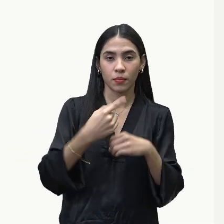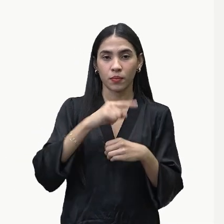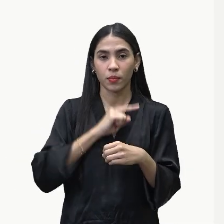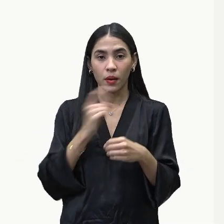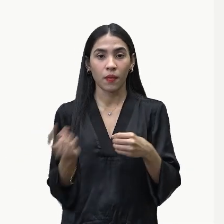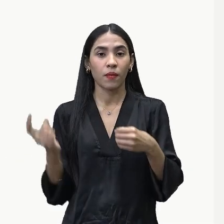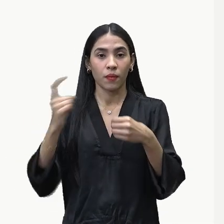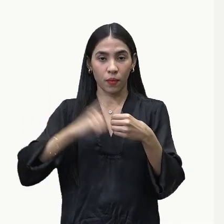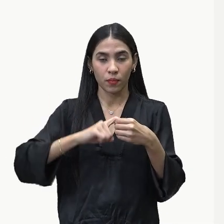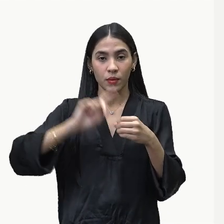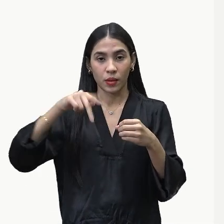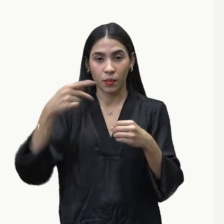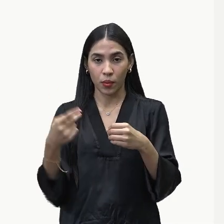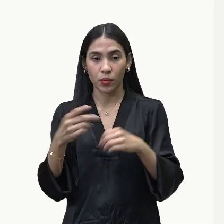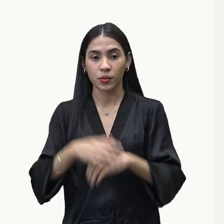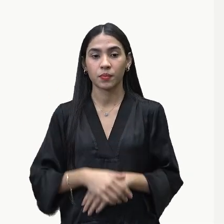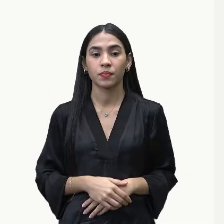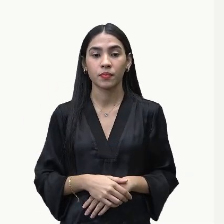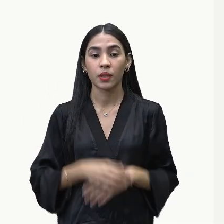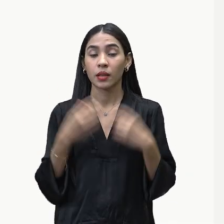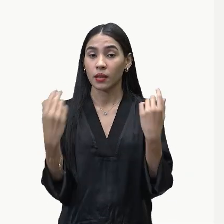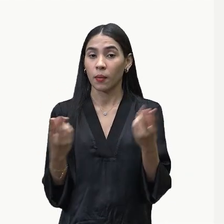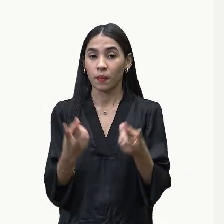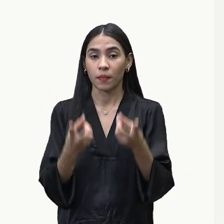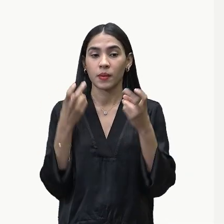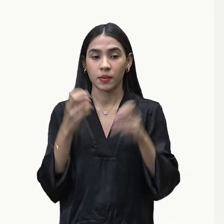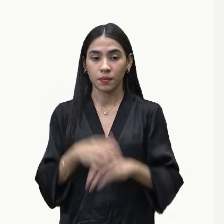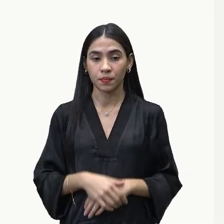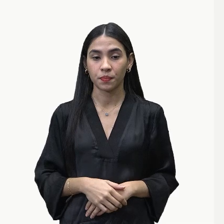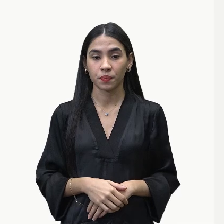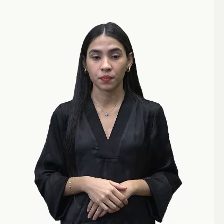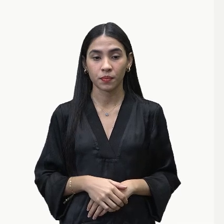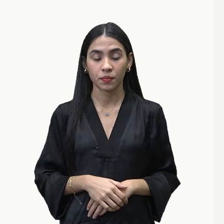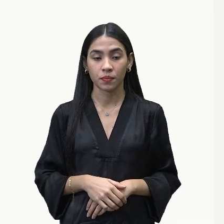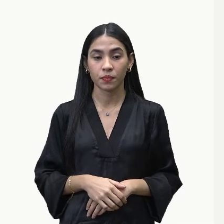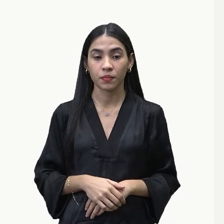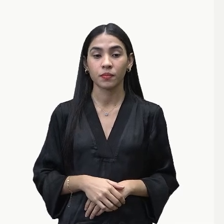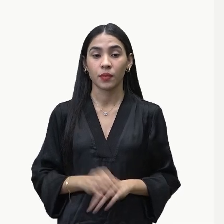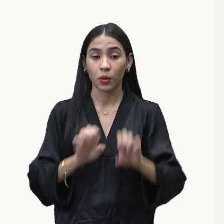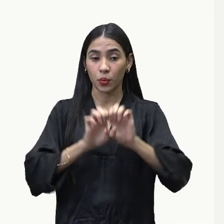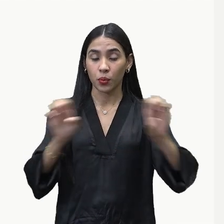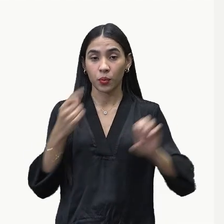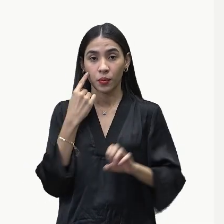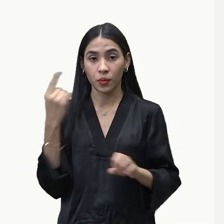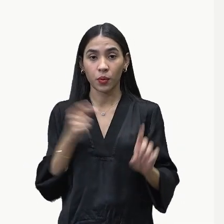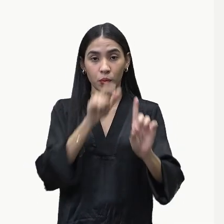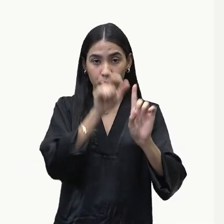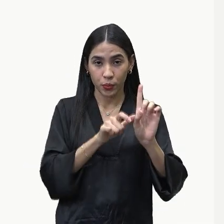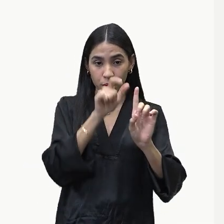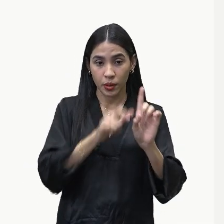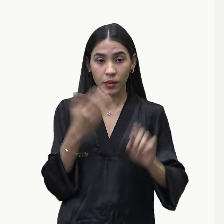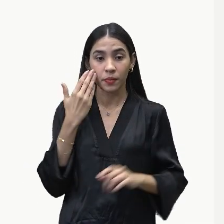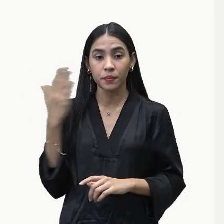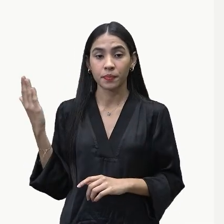recupera ele depois. Então, observem que aqui, nessa construção, o sujeito aparece bem aqui,